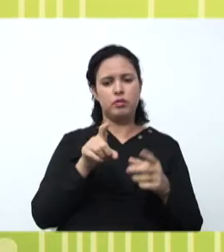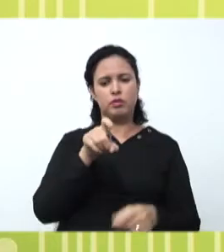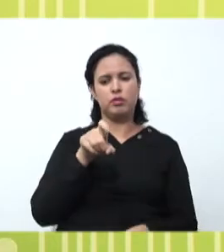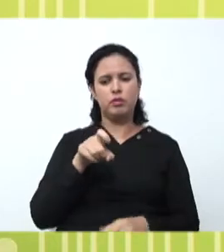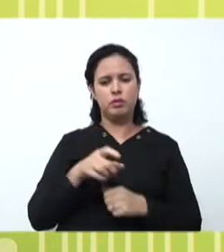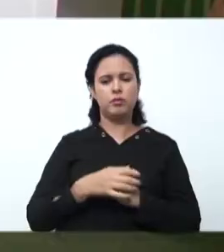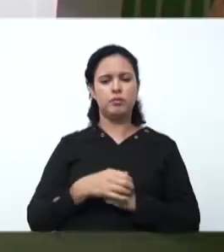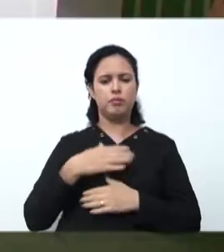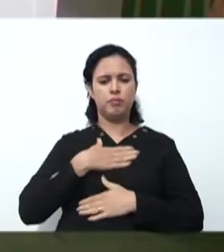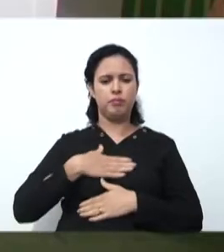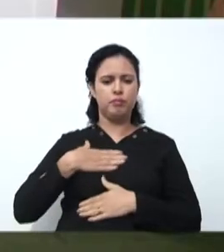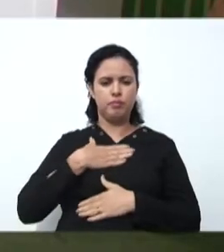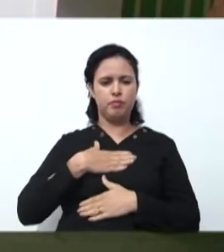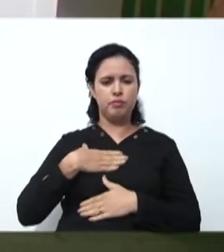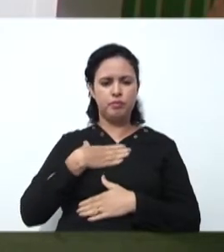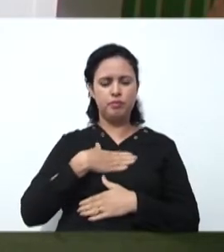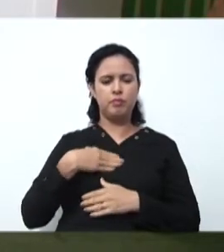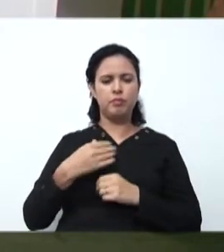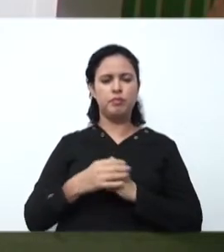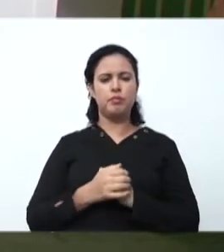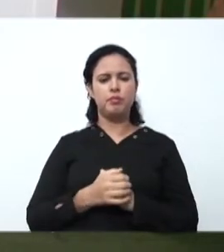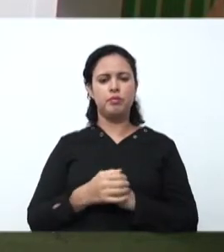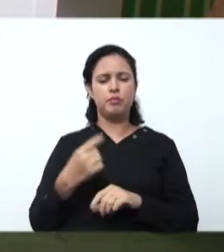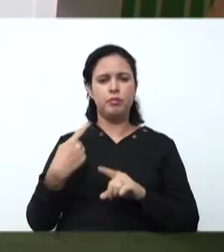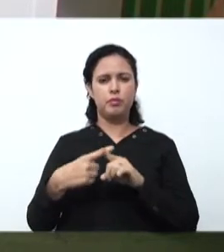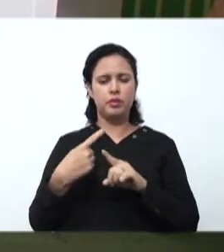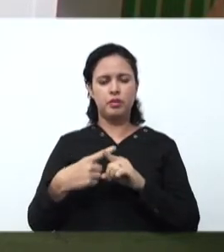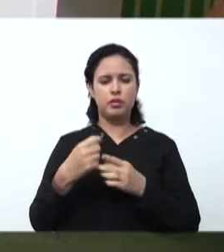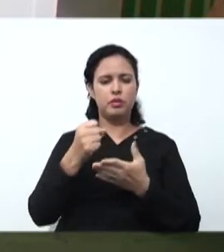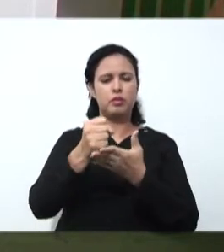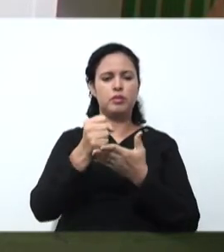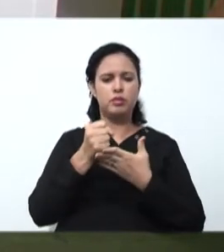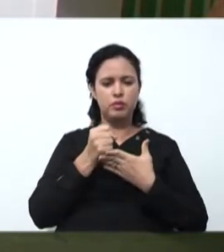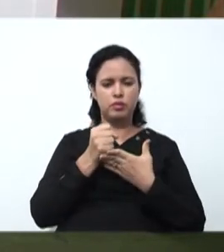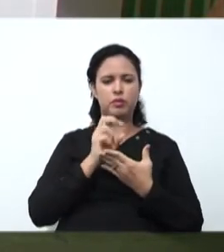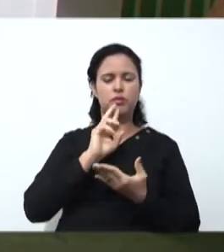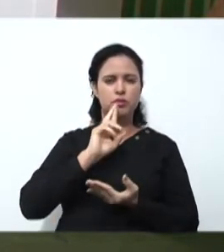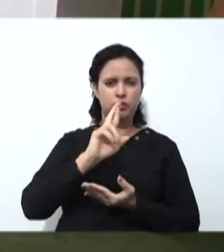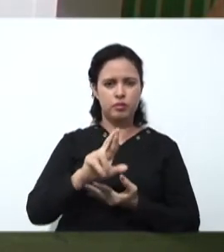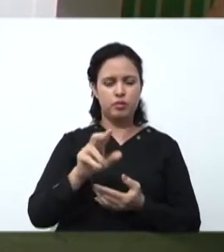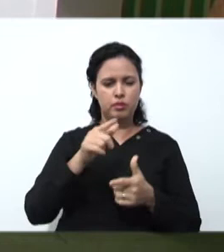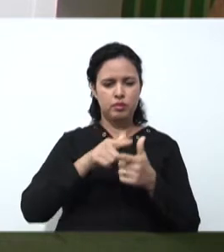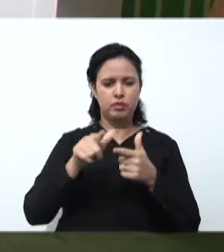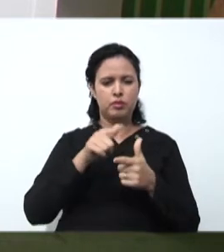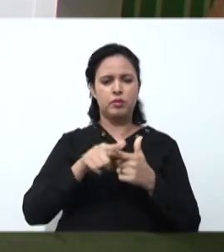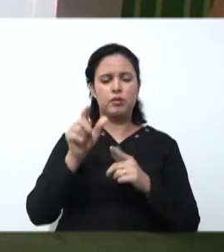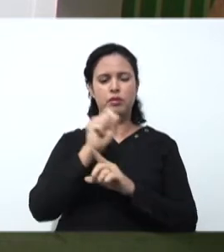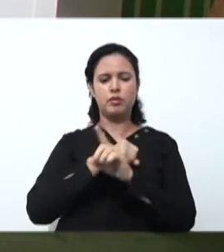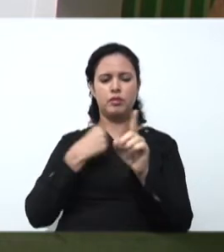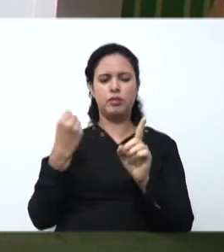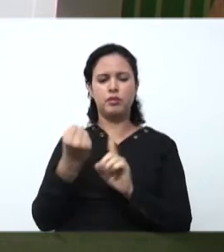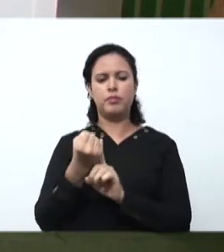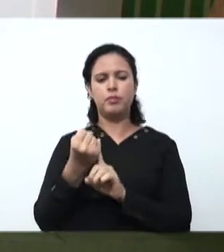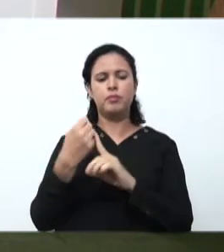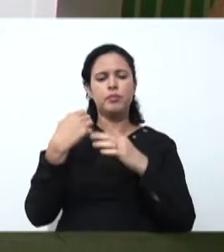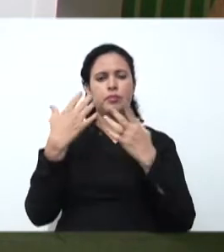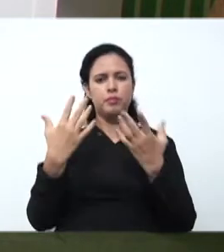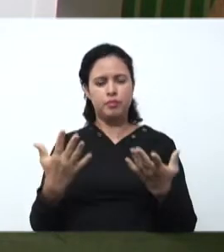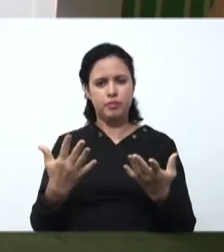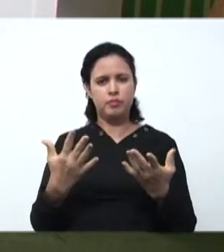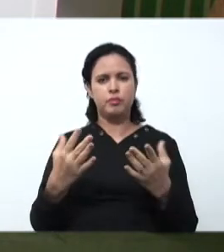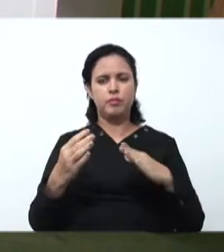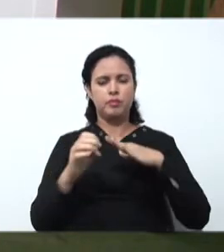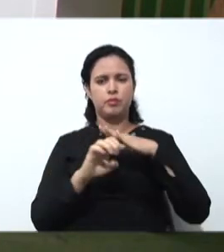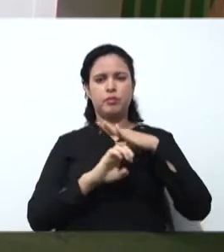muita satisfação, professora Claro, Leite. claro, porque eles ajudam, gente, a resolver problemas sociais. E quando eu falo de empresa social, a gente está falando